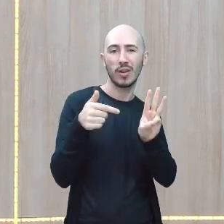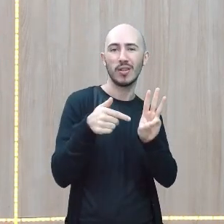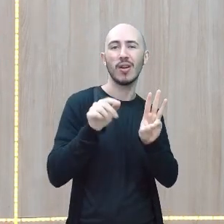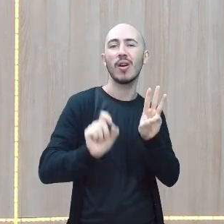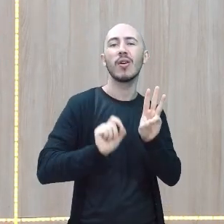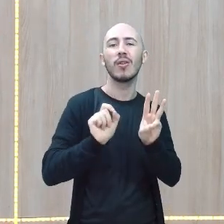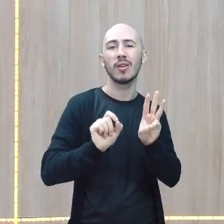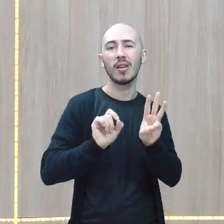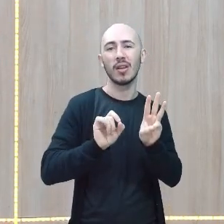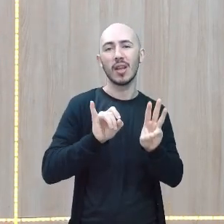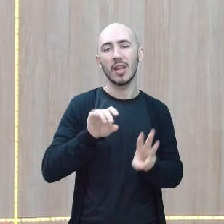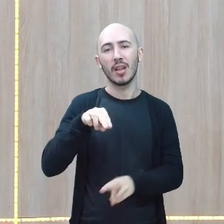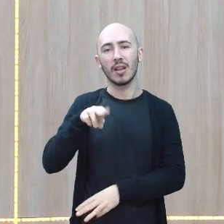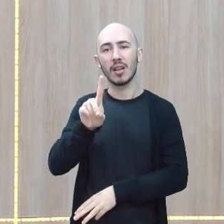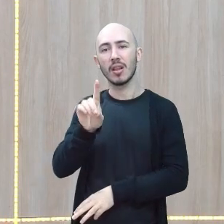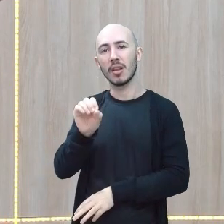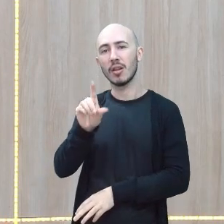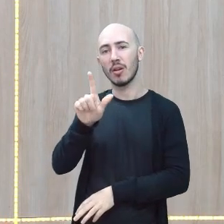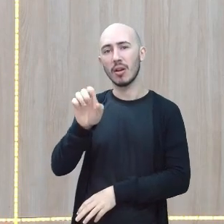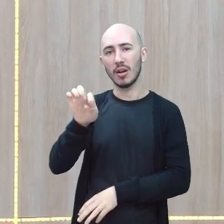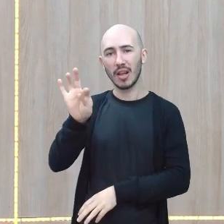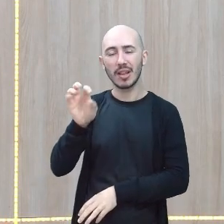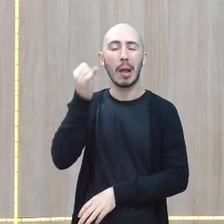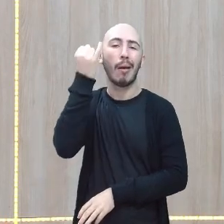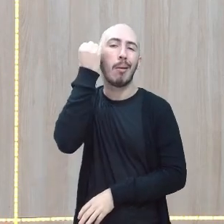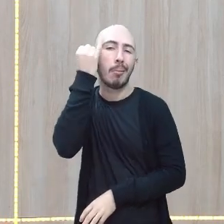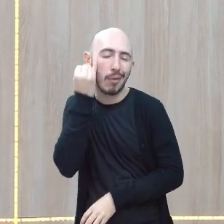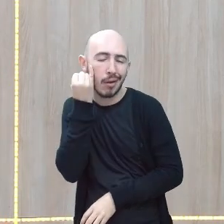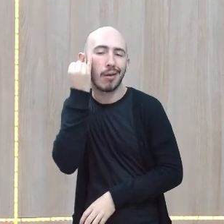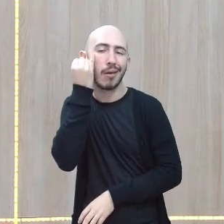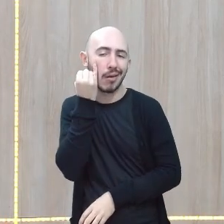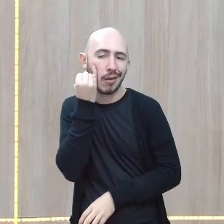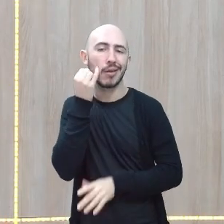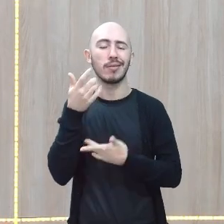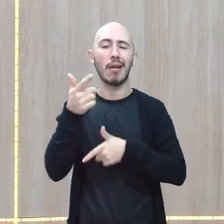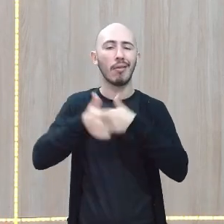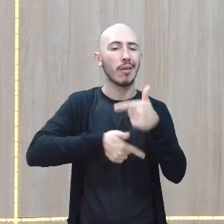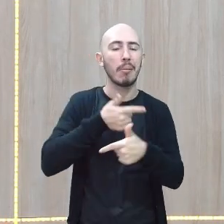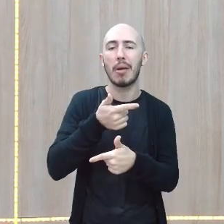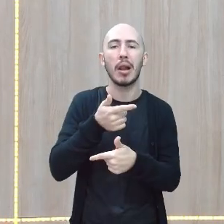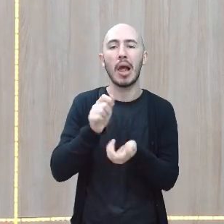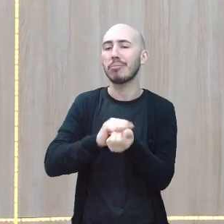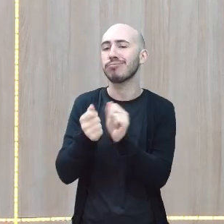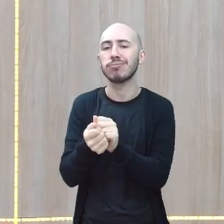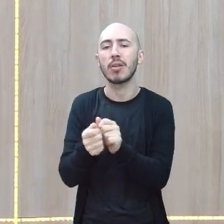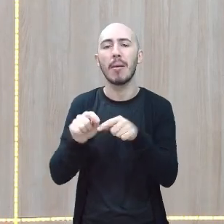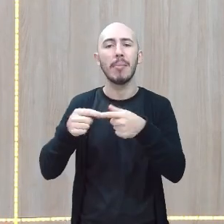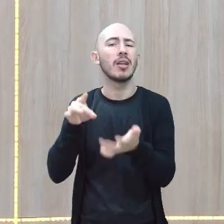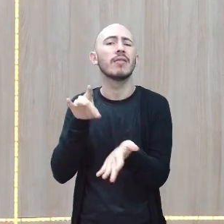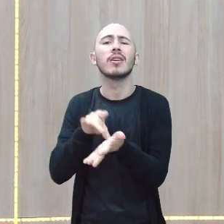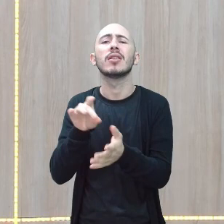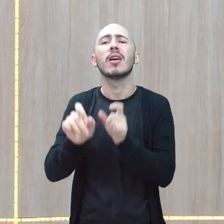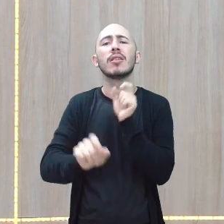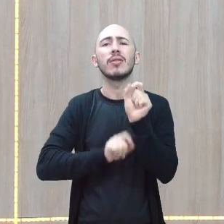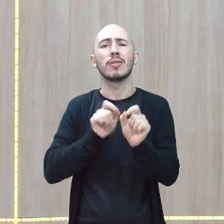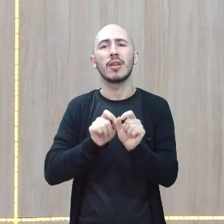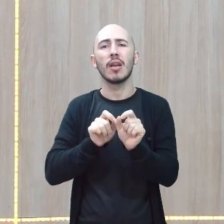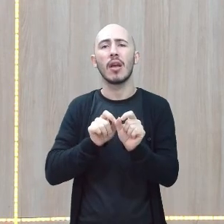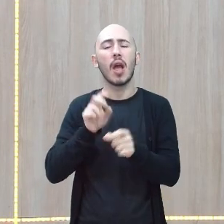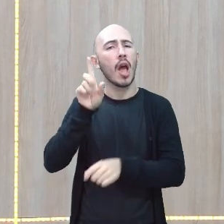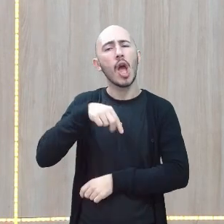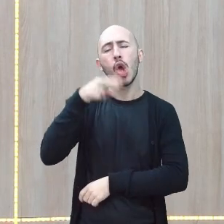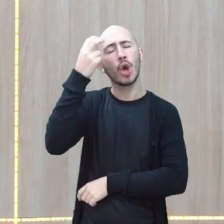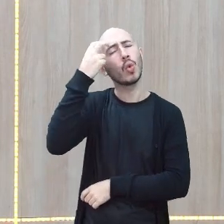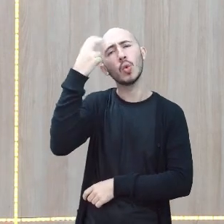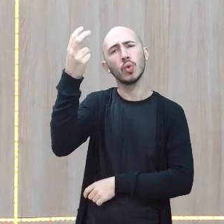indolente, né, daquele camarada preguiçoso, aquele que não se adaptava ao trabalho, quando na realidade o que a gente tem é uma questão cultural,